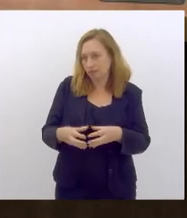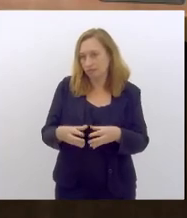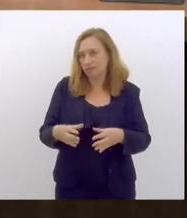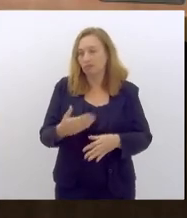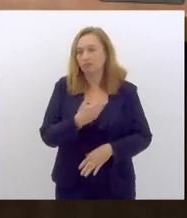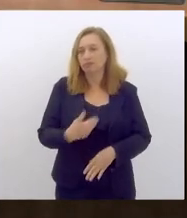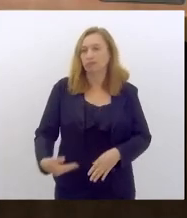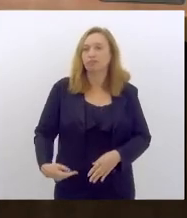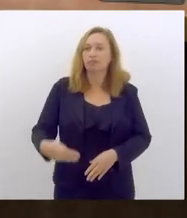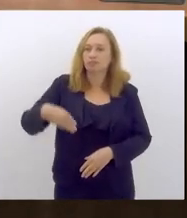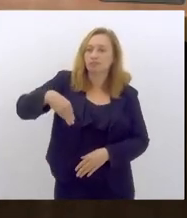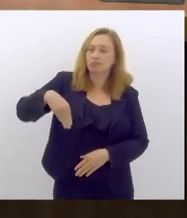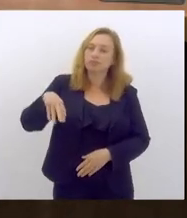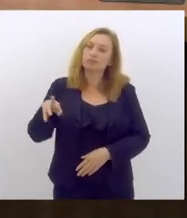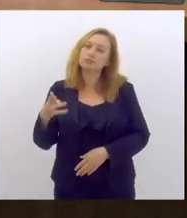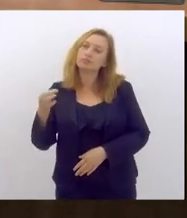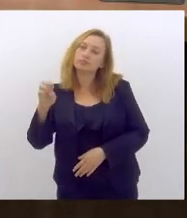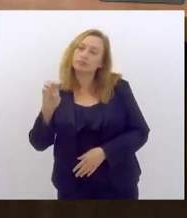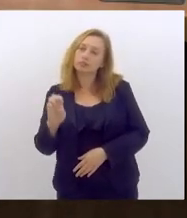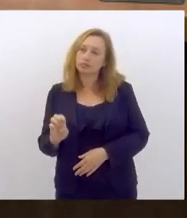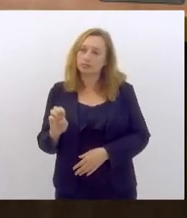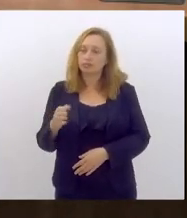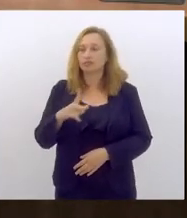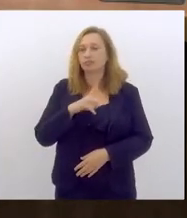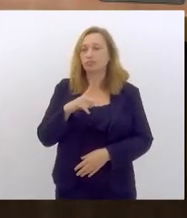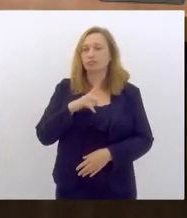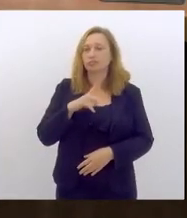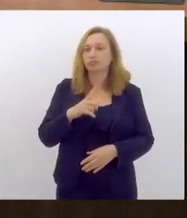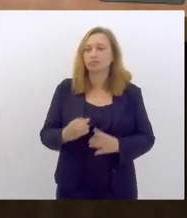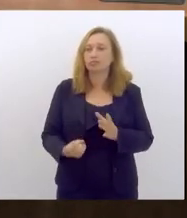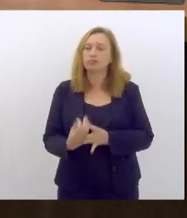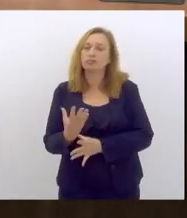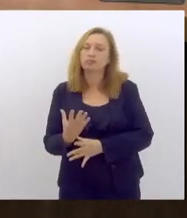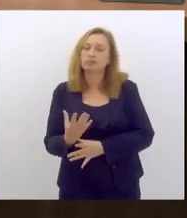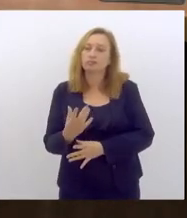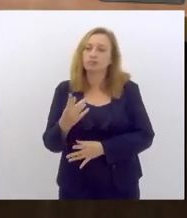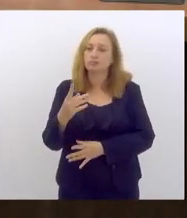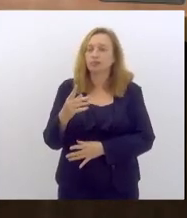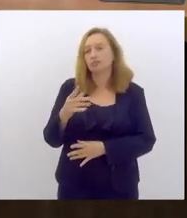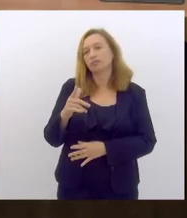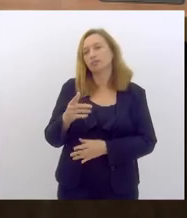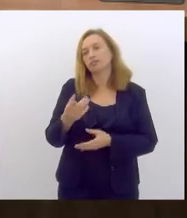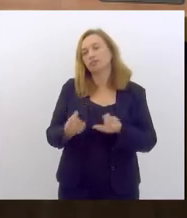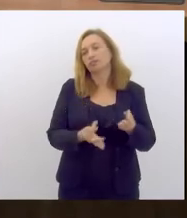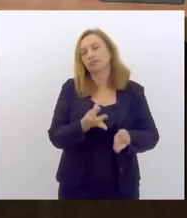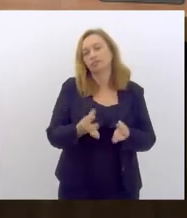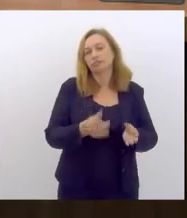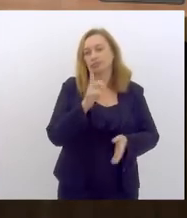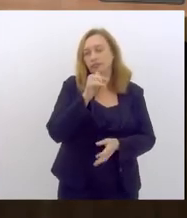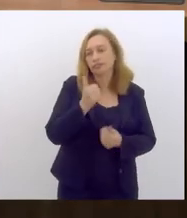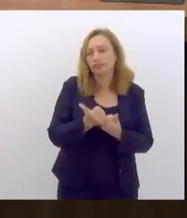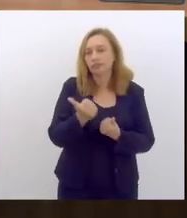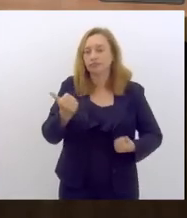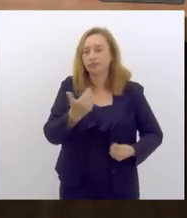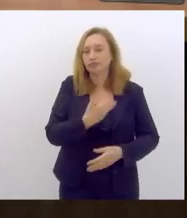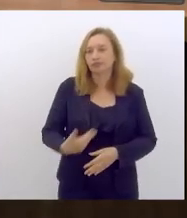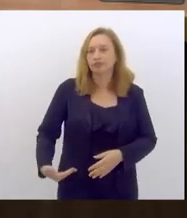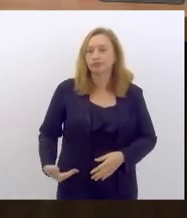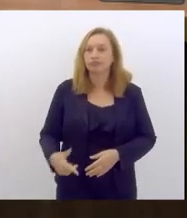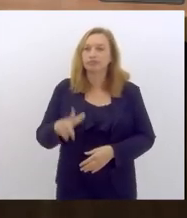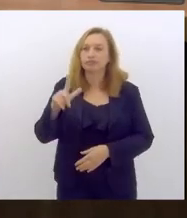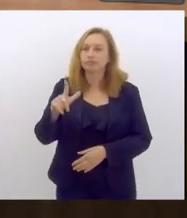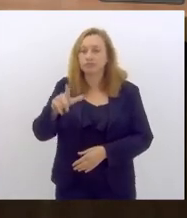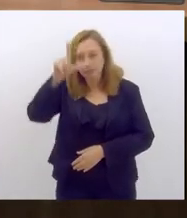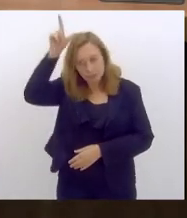governador Moreira tinha implantado uma estação compacta e o vice-governador Luiz Paulo e o